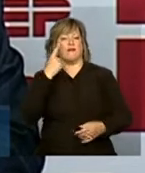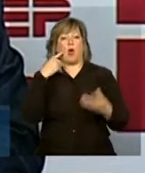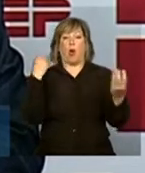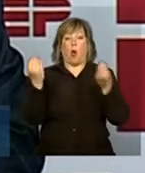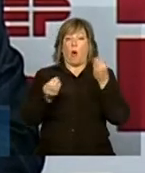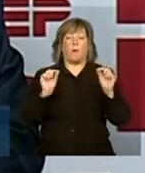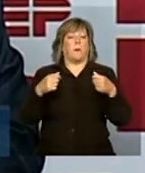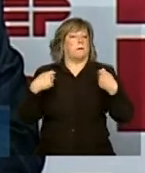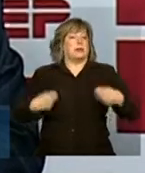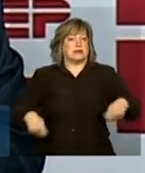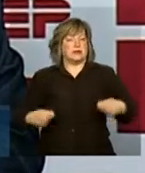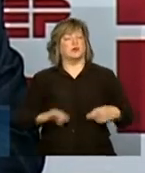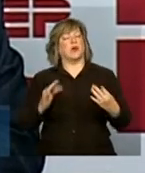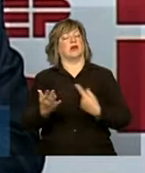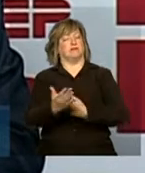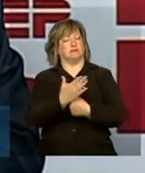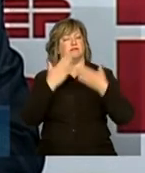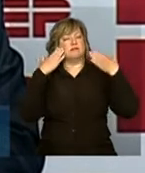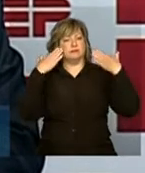medidas necessárias.